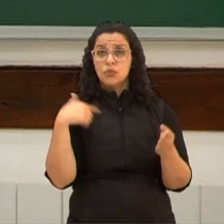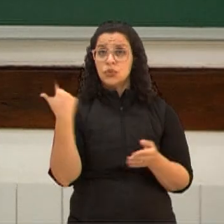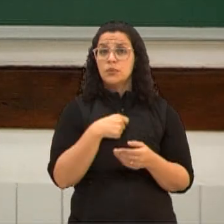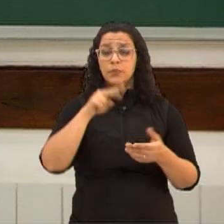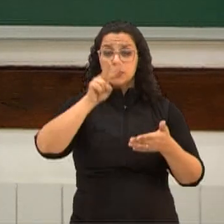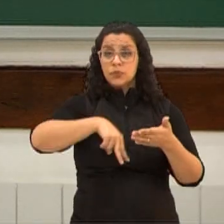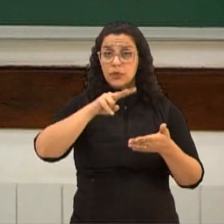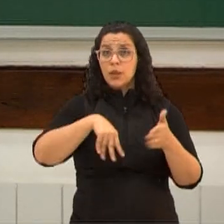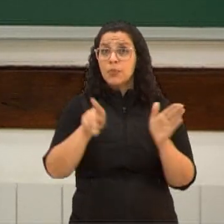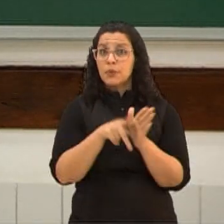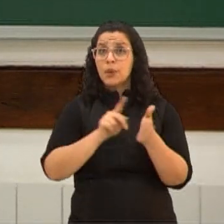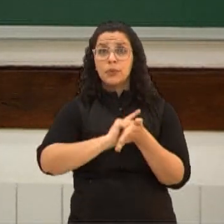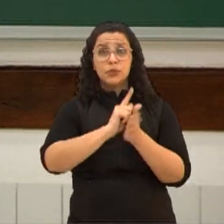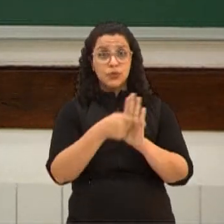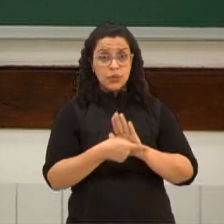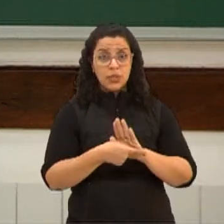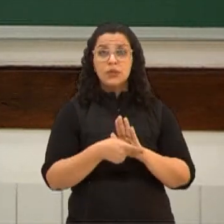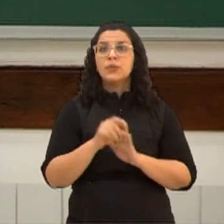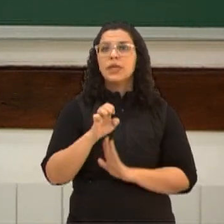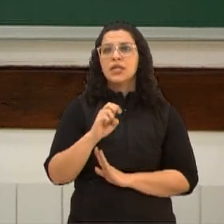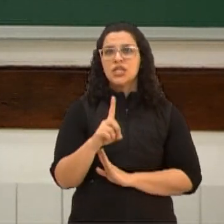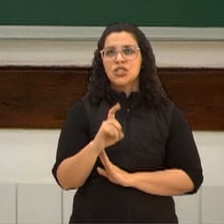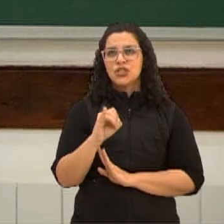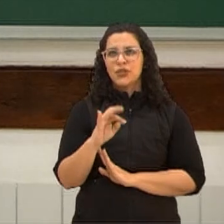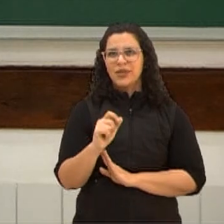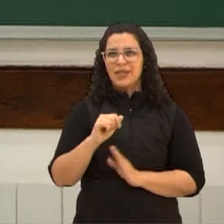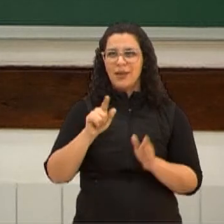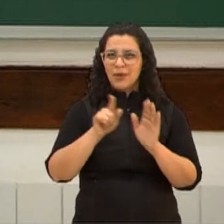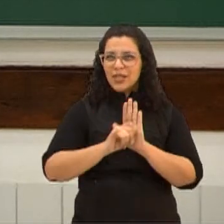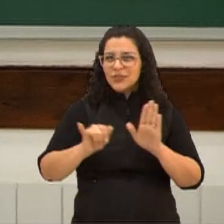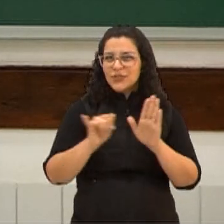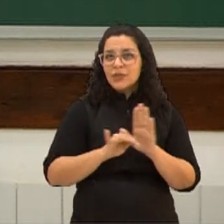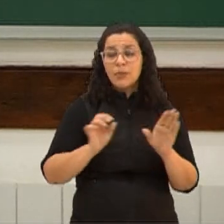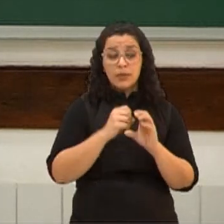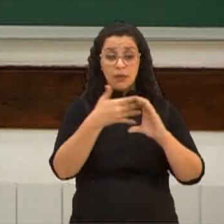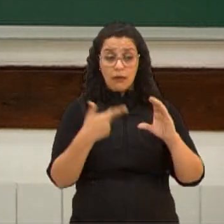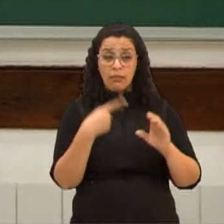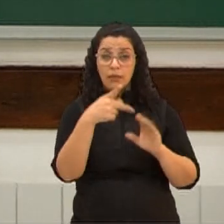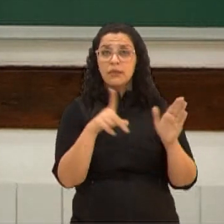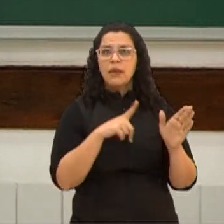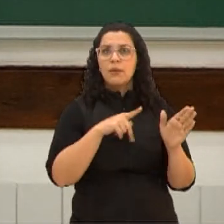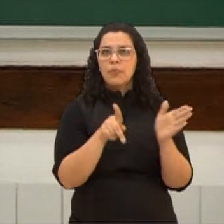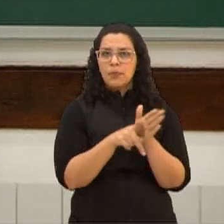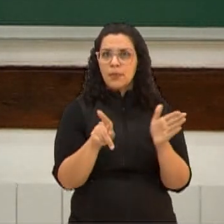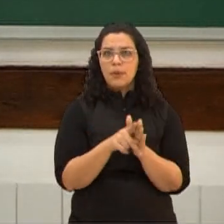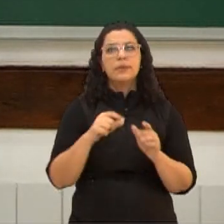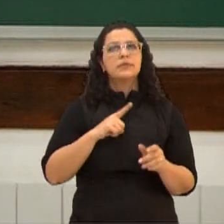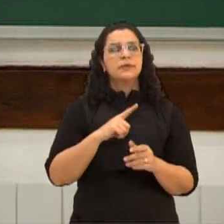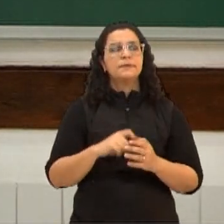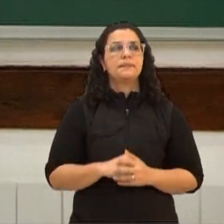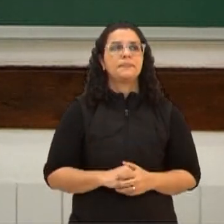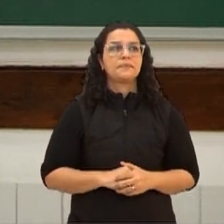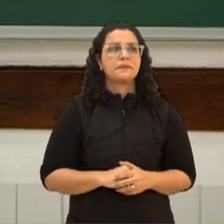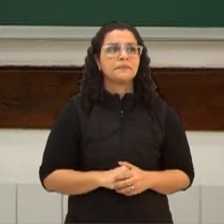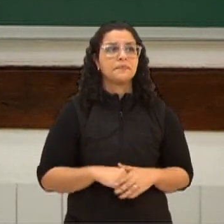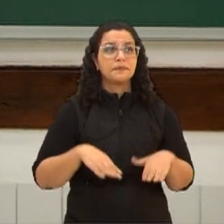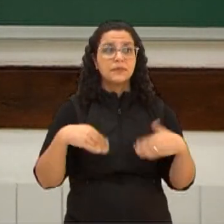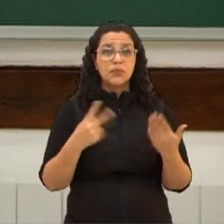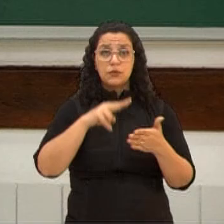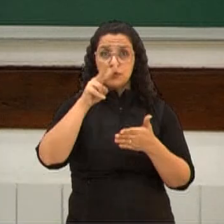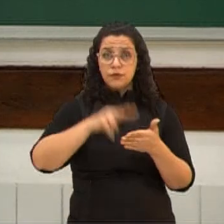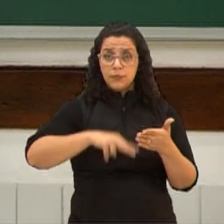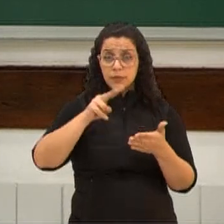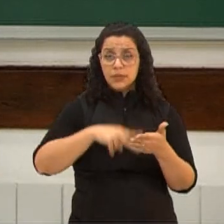fazer a leitura de mais um gênero editorial e relembrar ali as características que esse texto possui. Ler